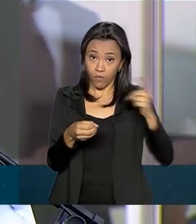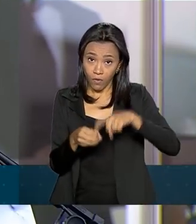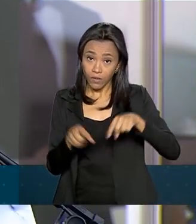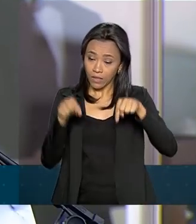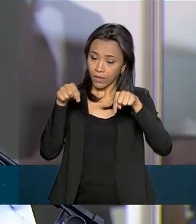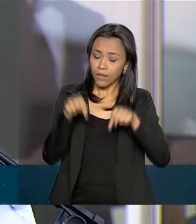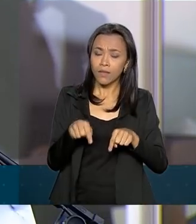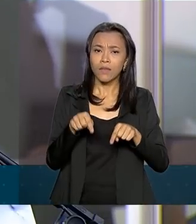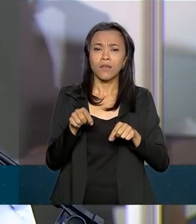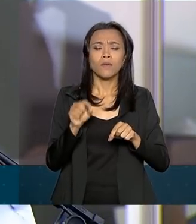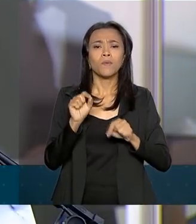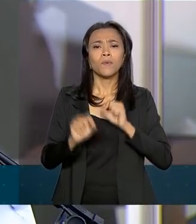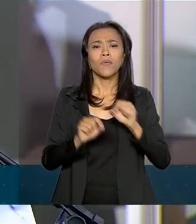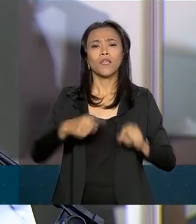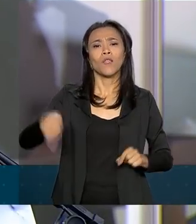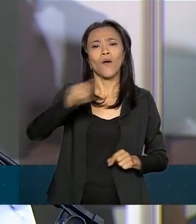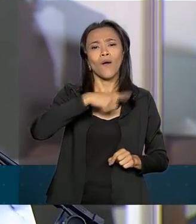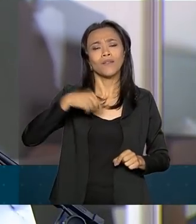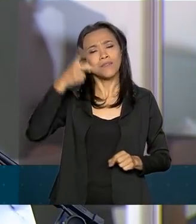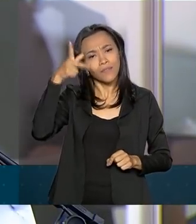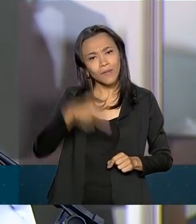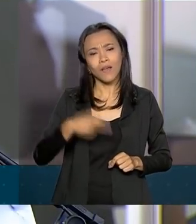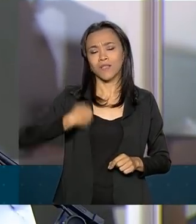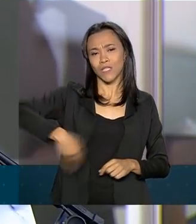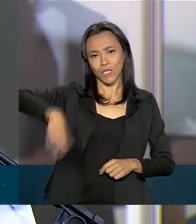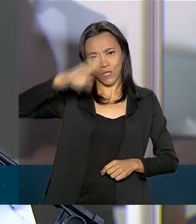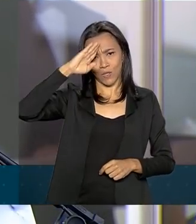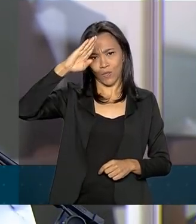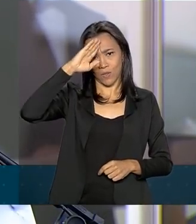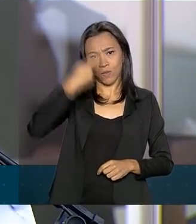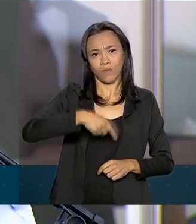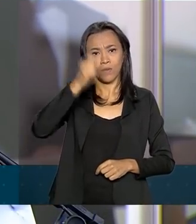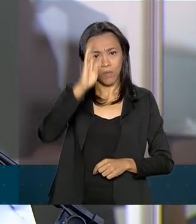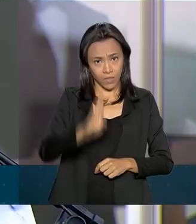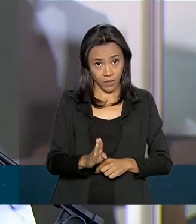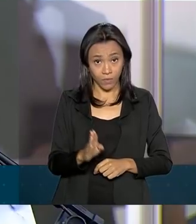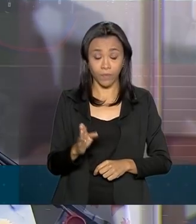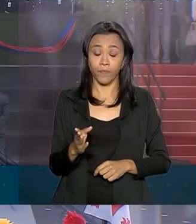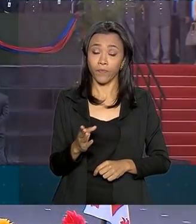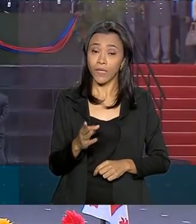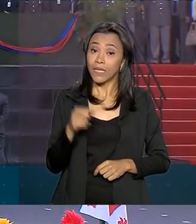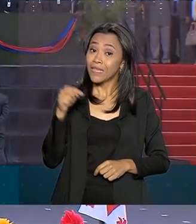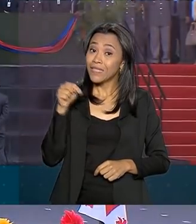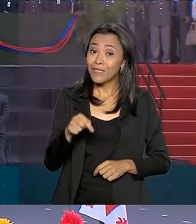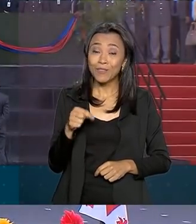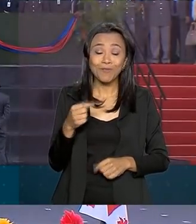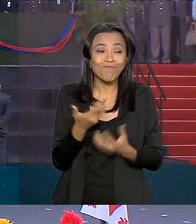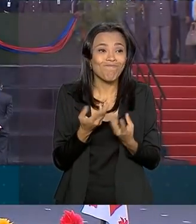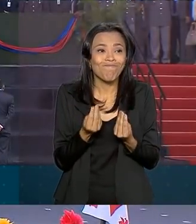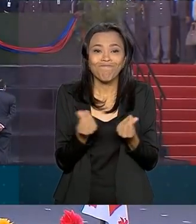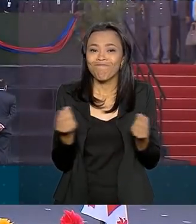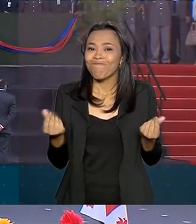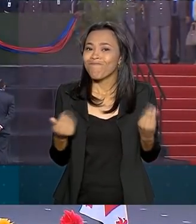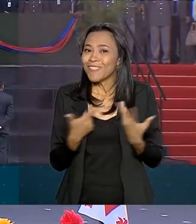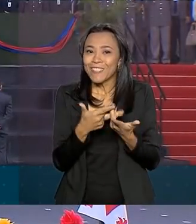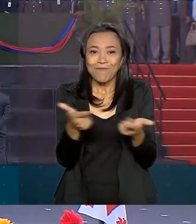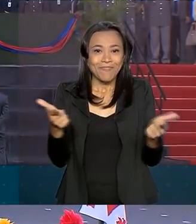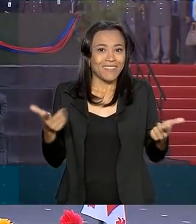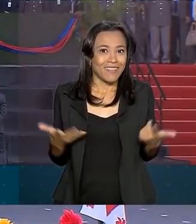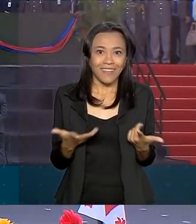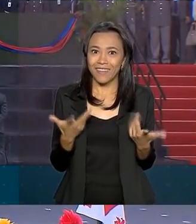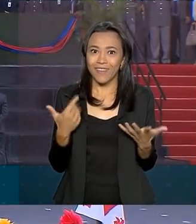a sermos soldados do Brasil. Isso não tem preço. No